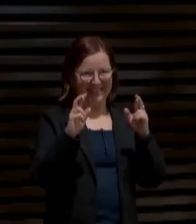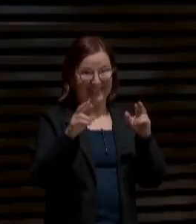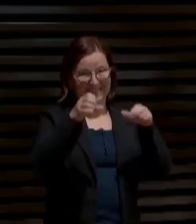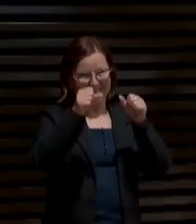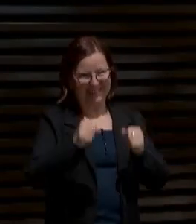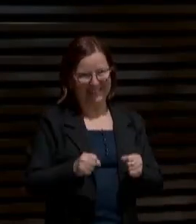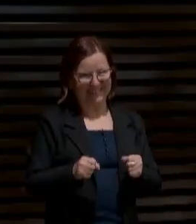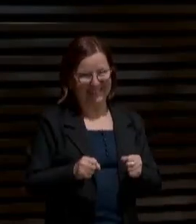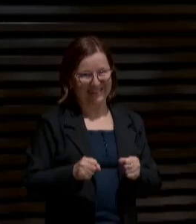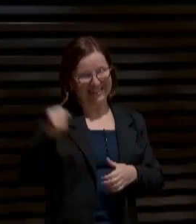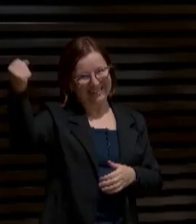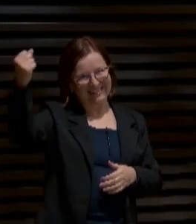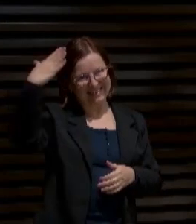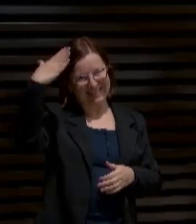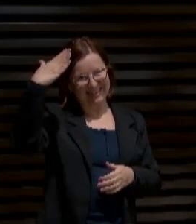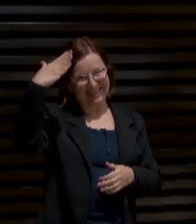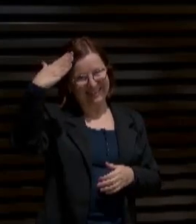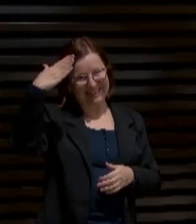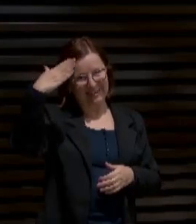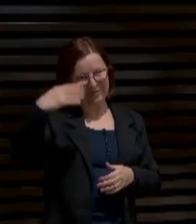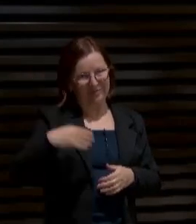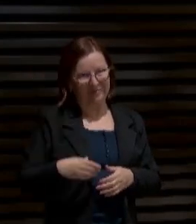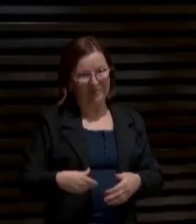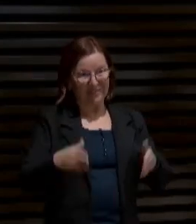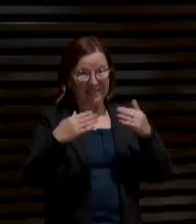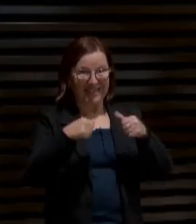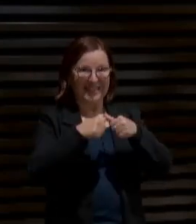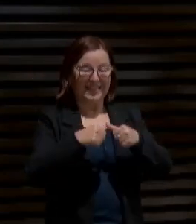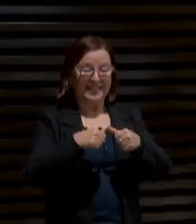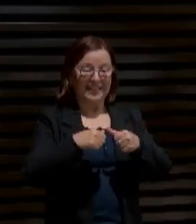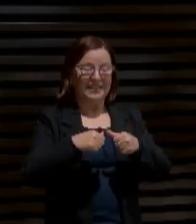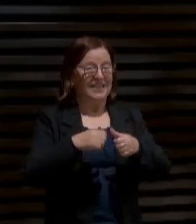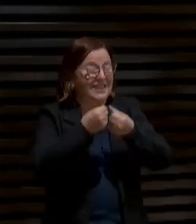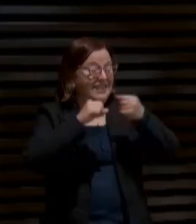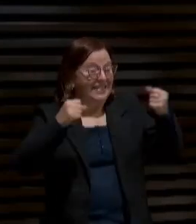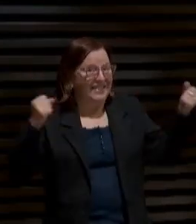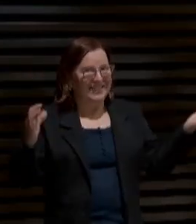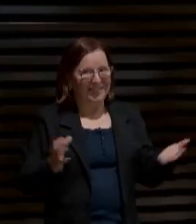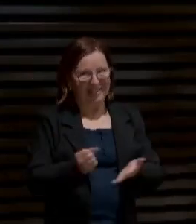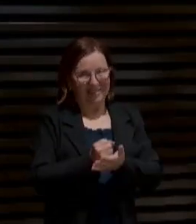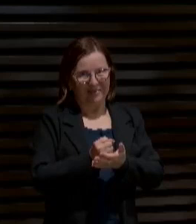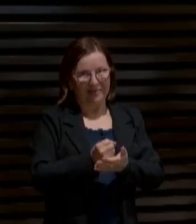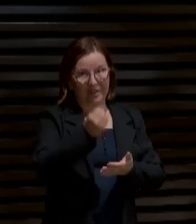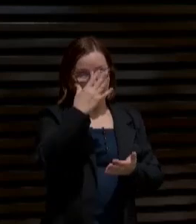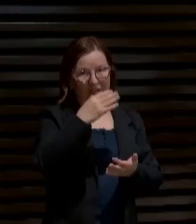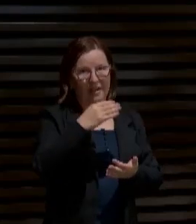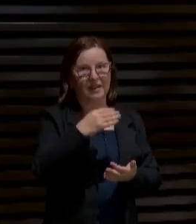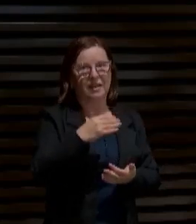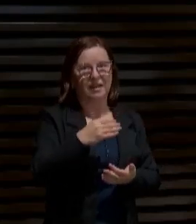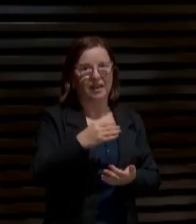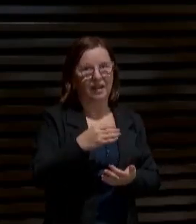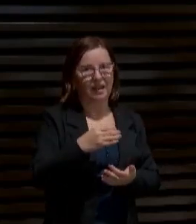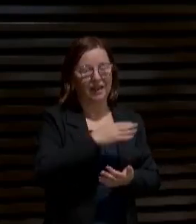poder e graça concedida nessa tão grande salvação revela a morte do justo pelo